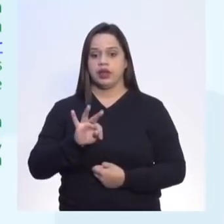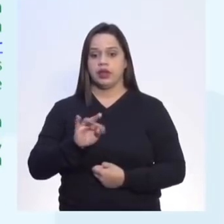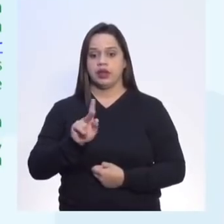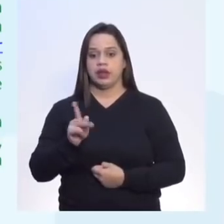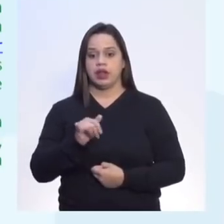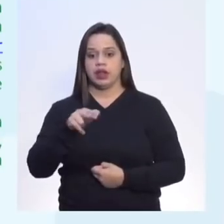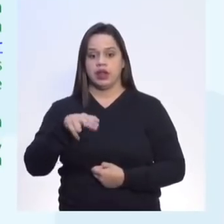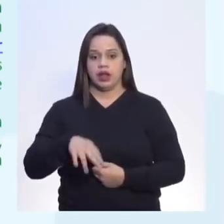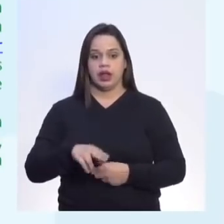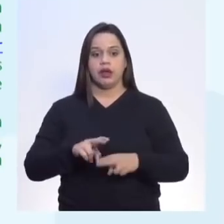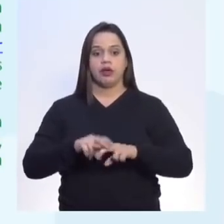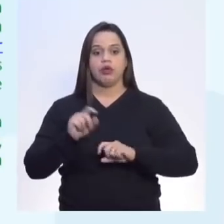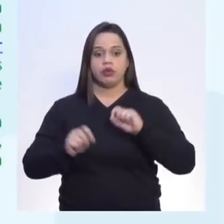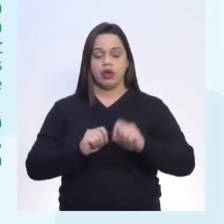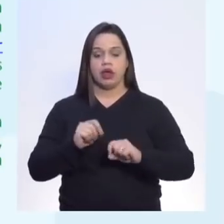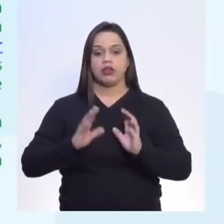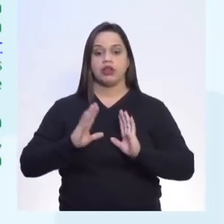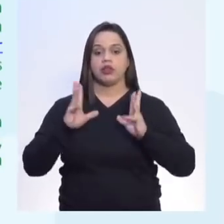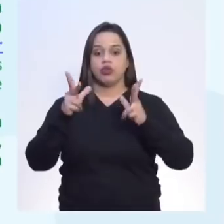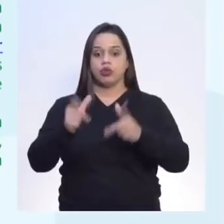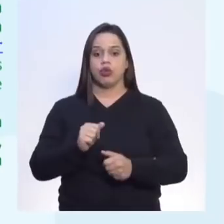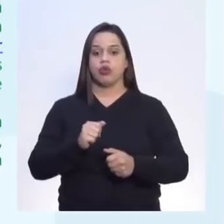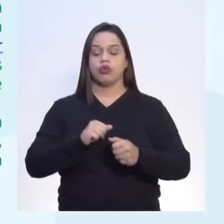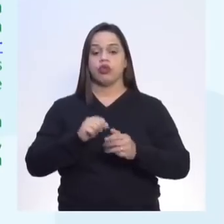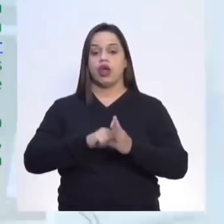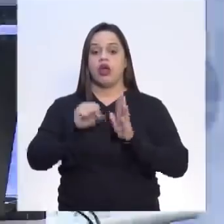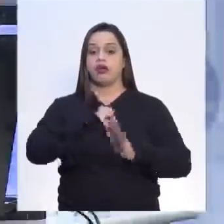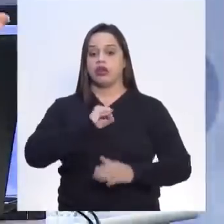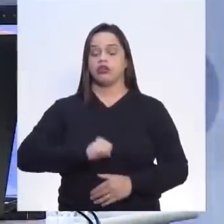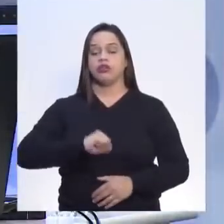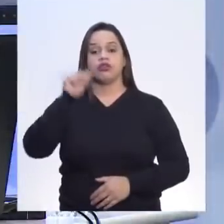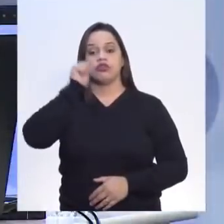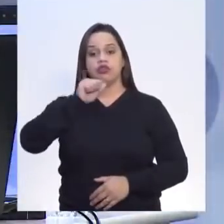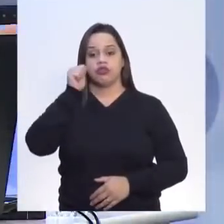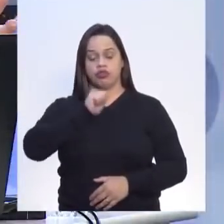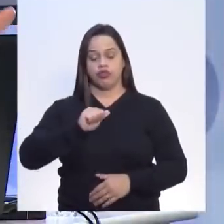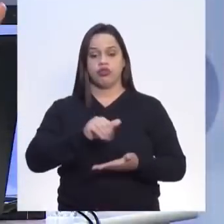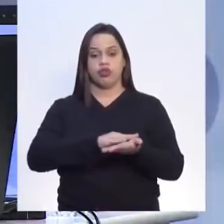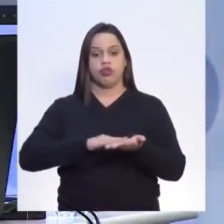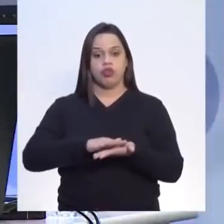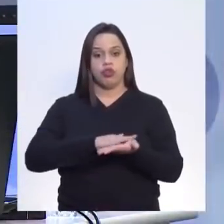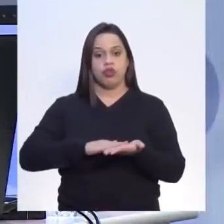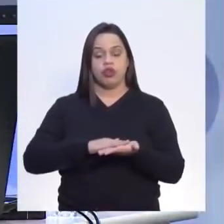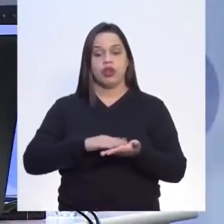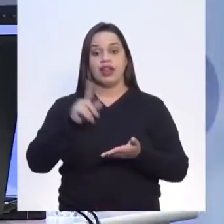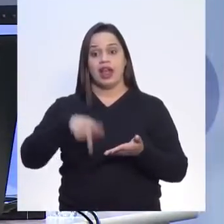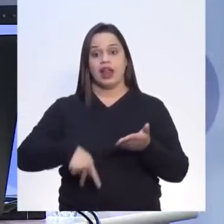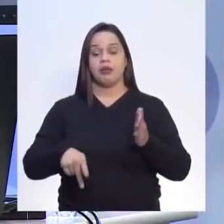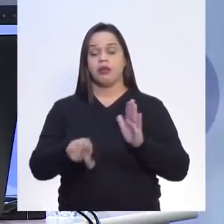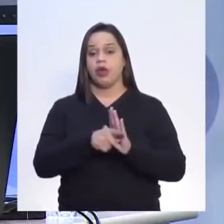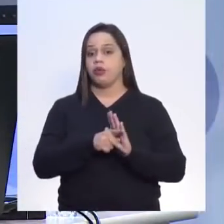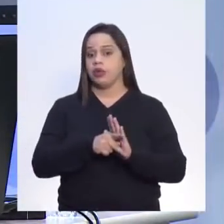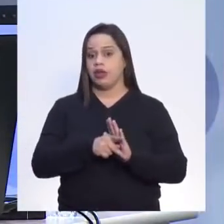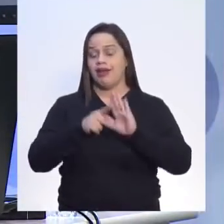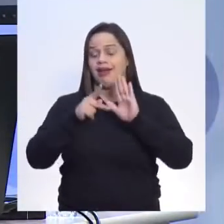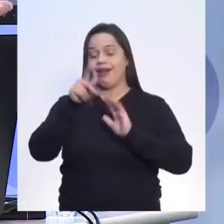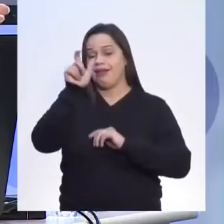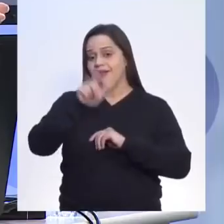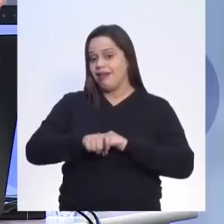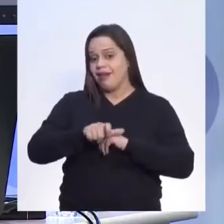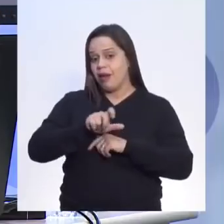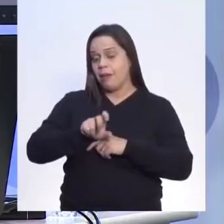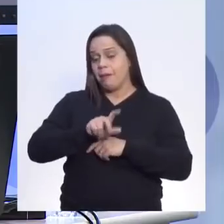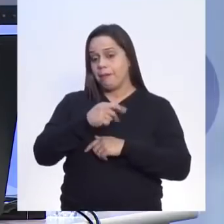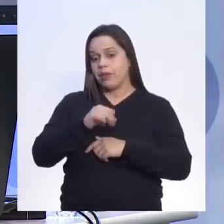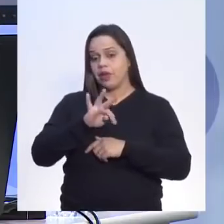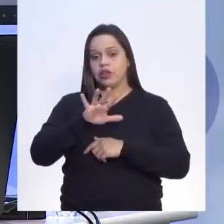Então, ela fazia o quê? Lembrando, a Pítia era uma sacerdotisa e ela era uma profetisa. E ela